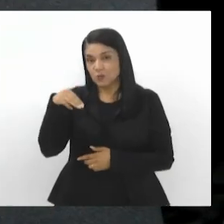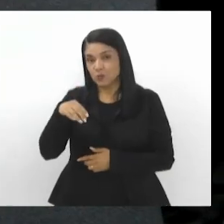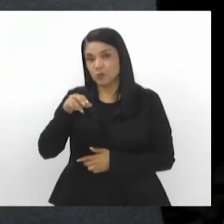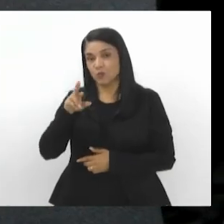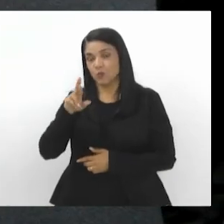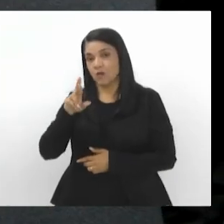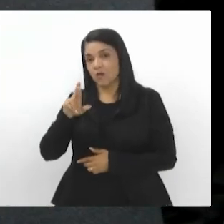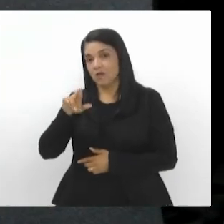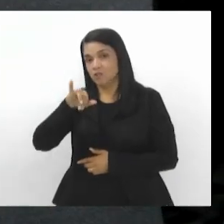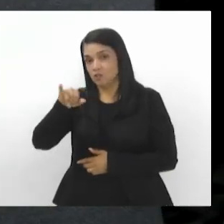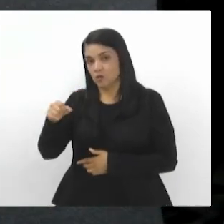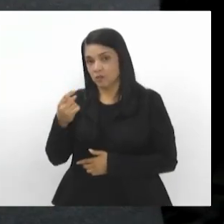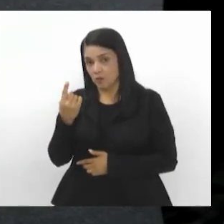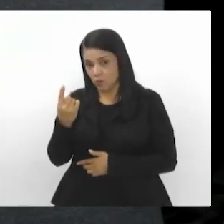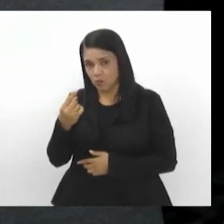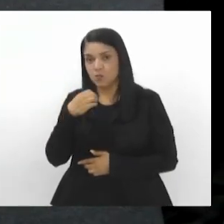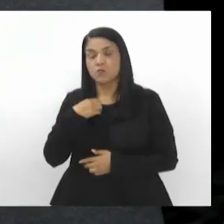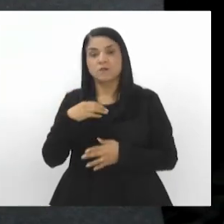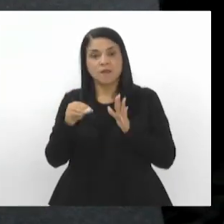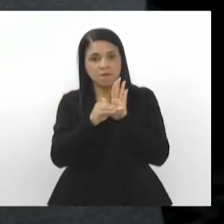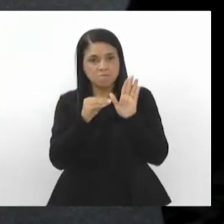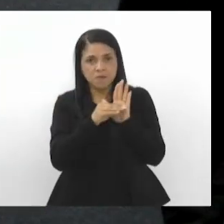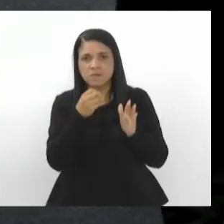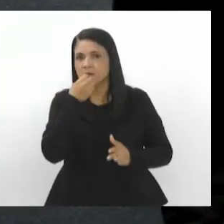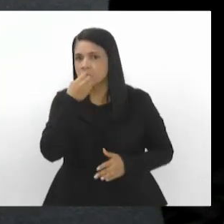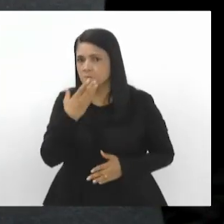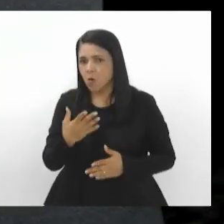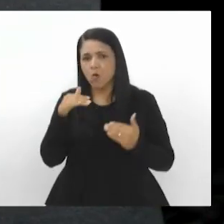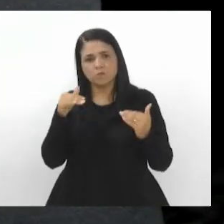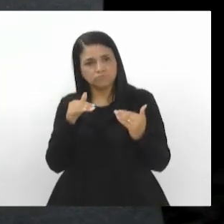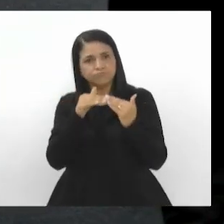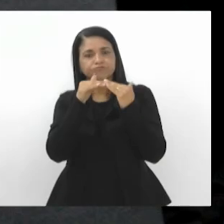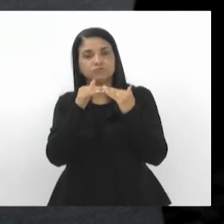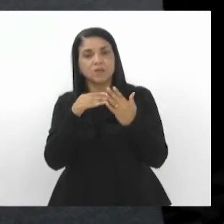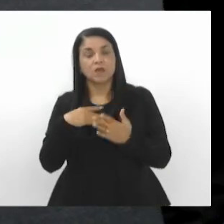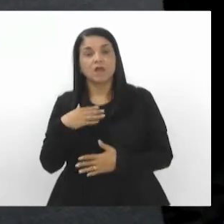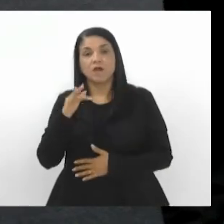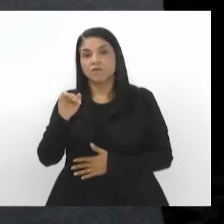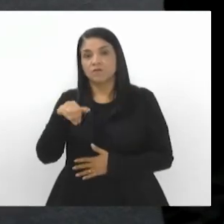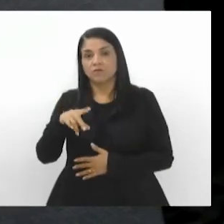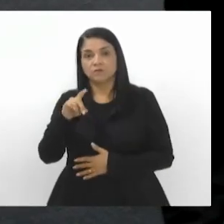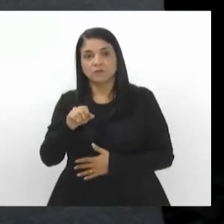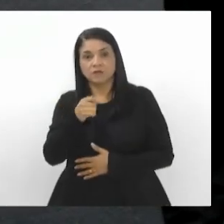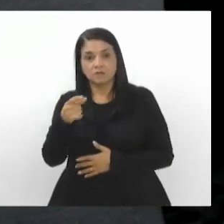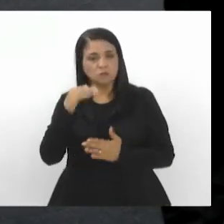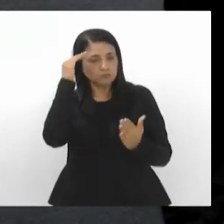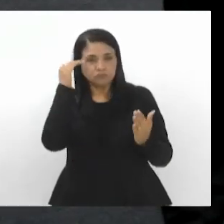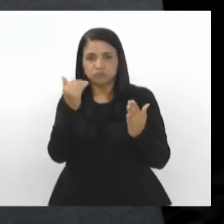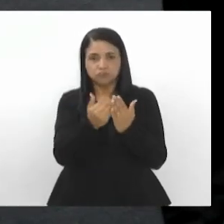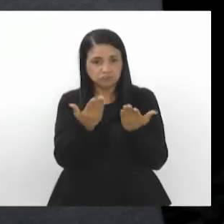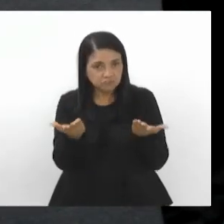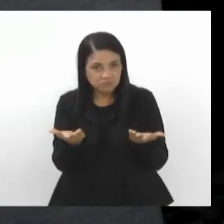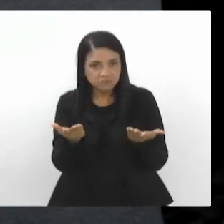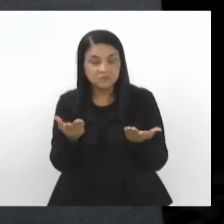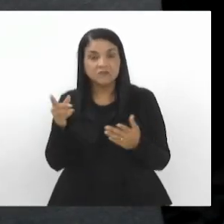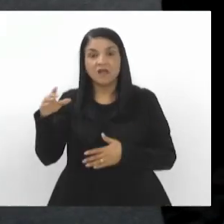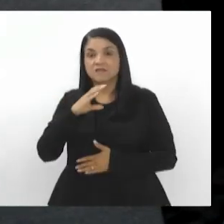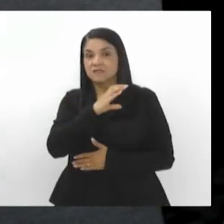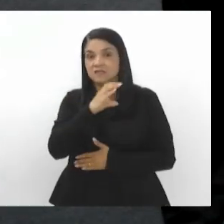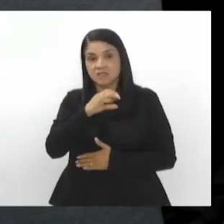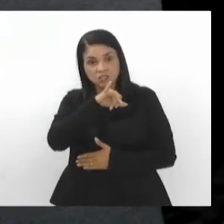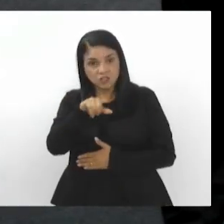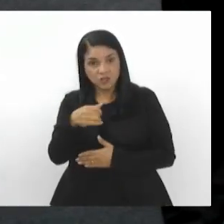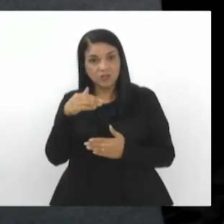isso, mostrando que a emenda era boa, que eles eram favoráveis e que a Fundação de Saúde não queria cumprir. E a CCJ